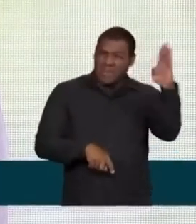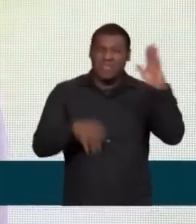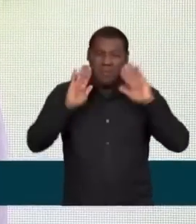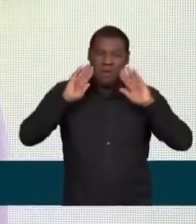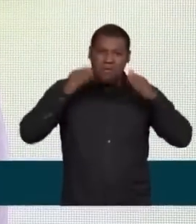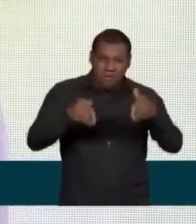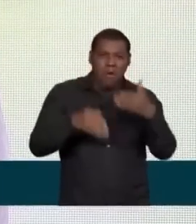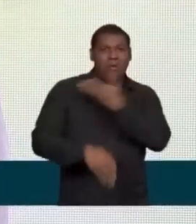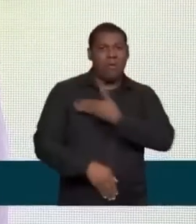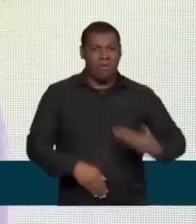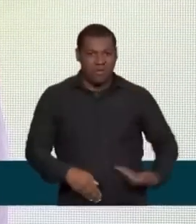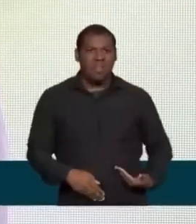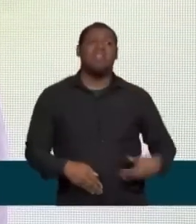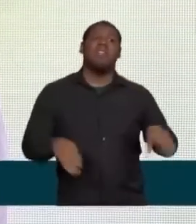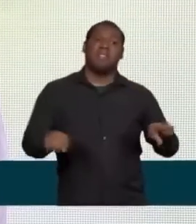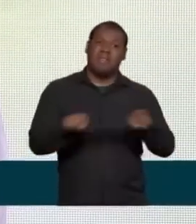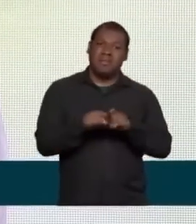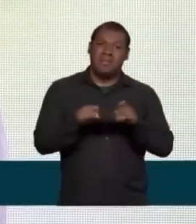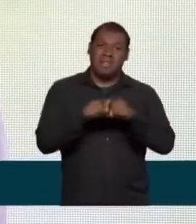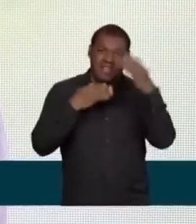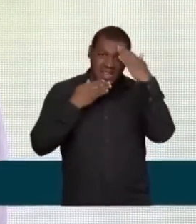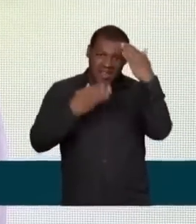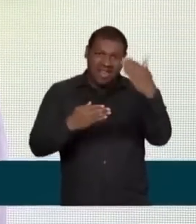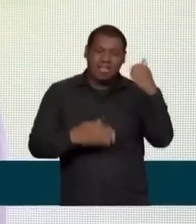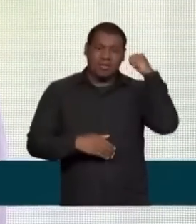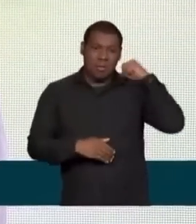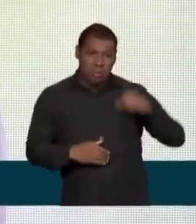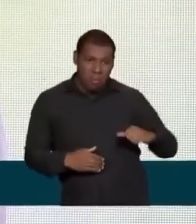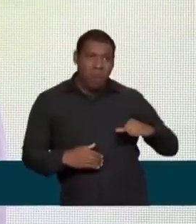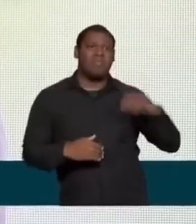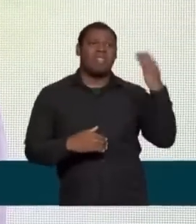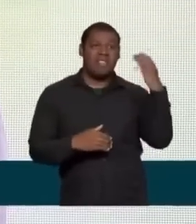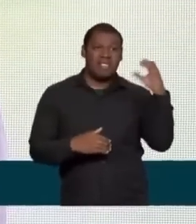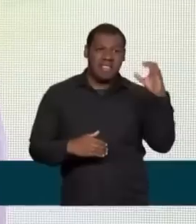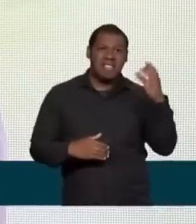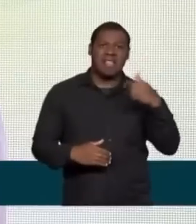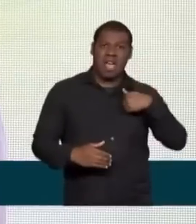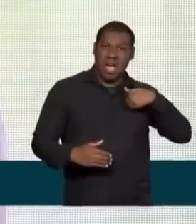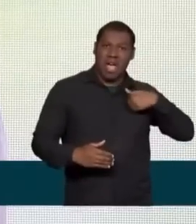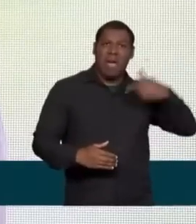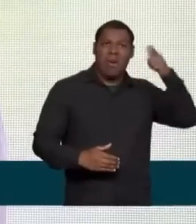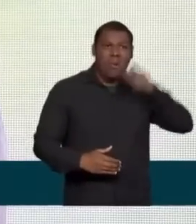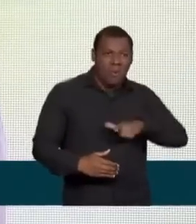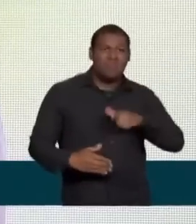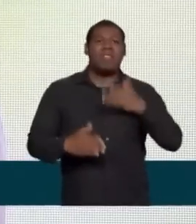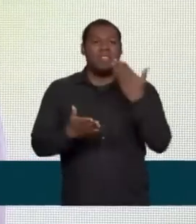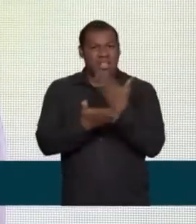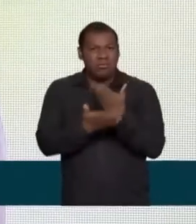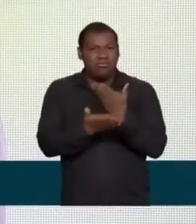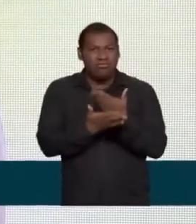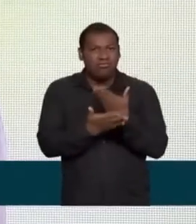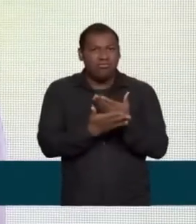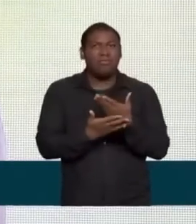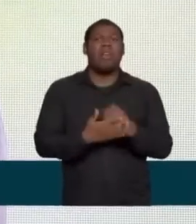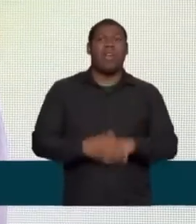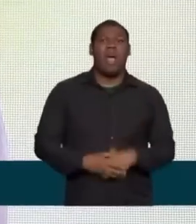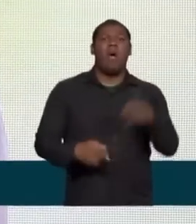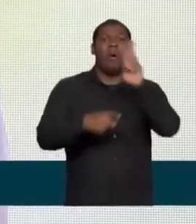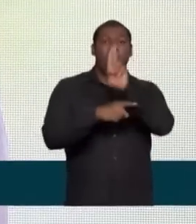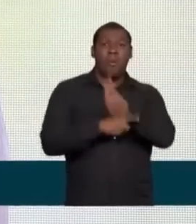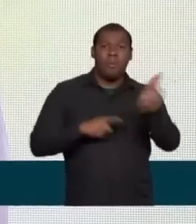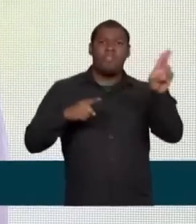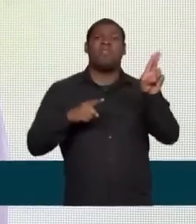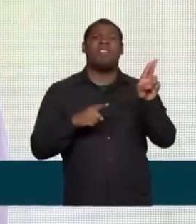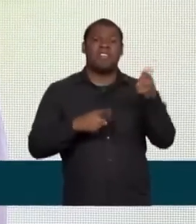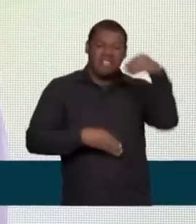E foi graças às bolsas de iniciação científica que consegui me manter longe de casa para estudar. Foi na